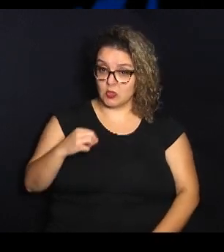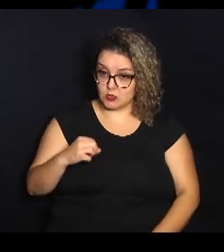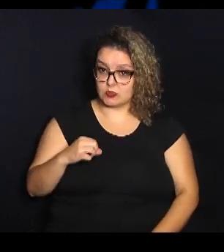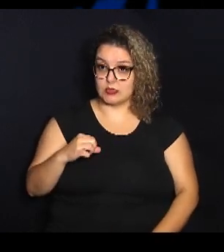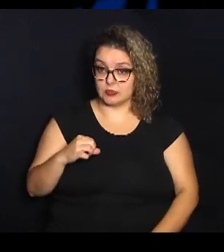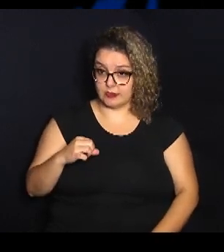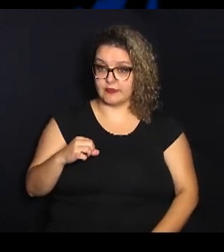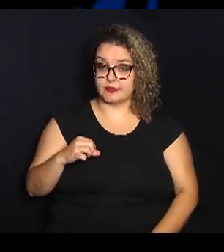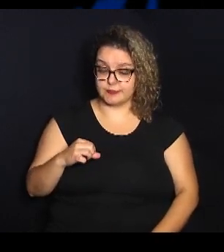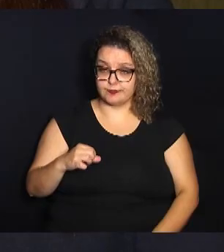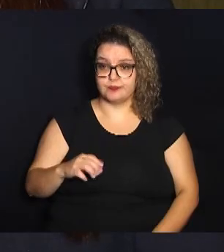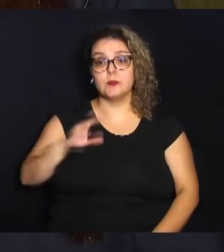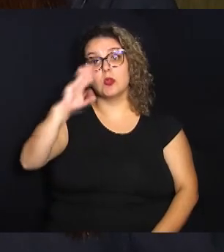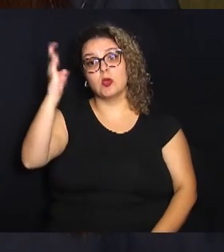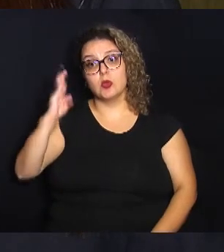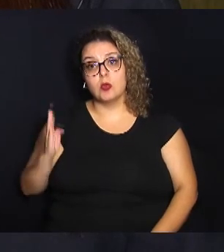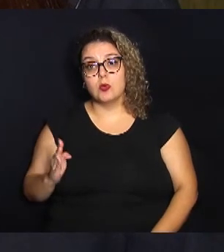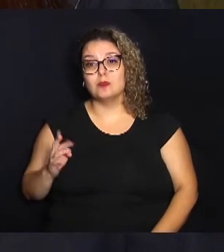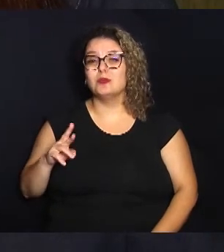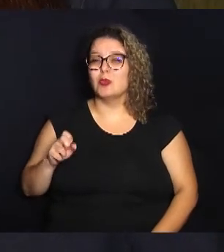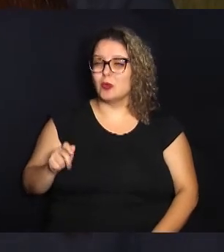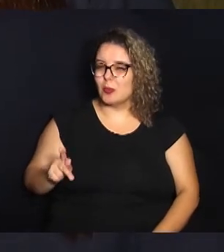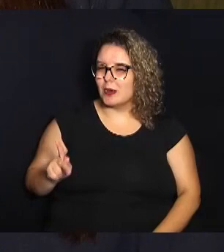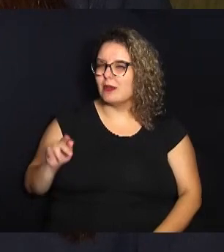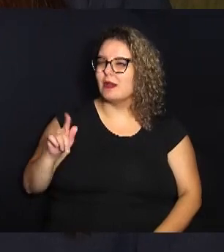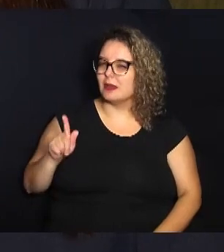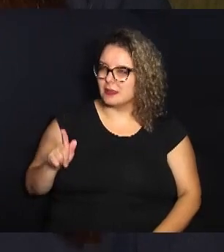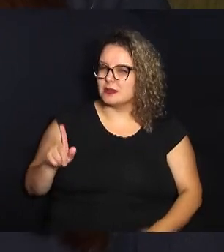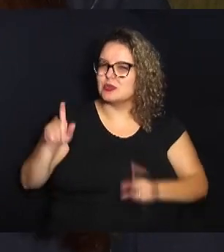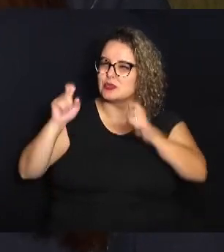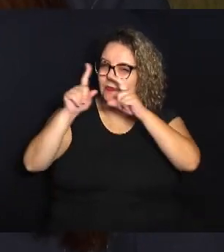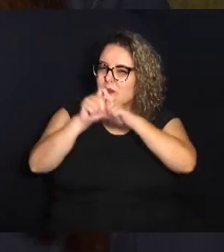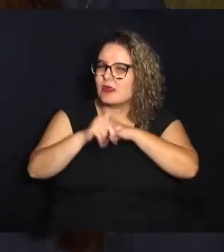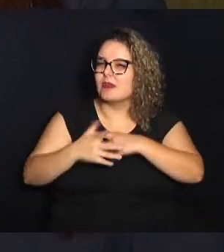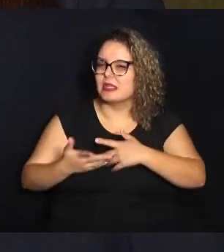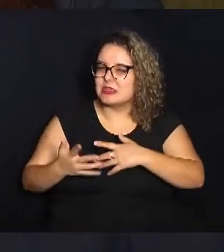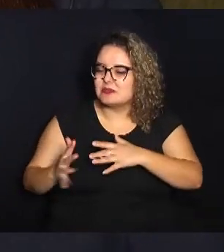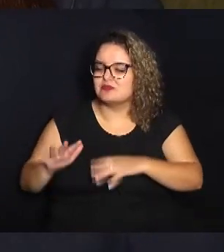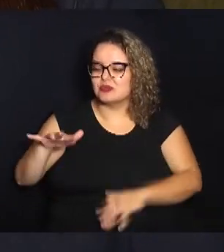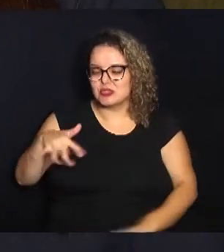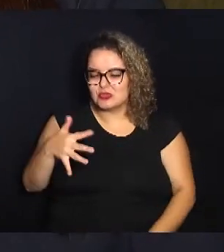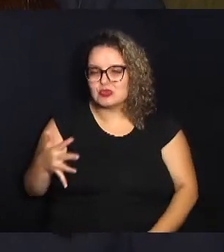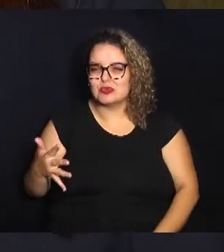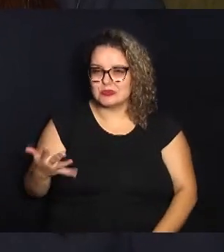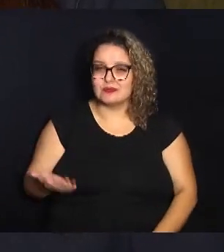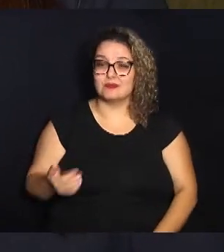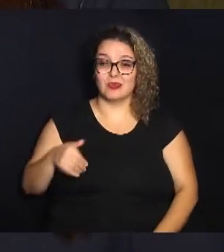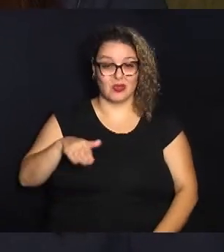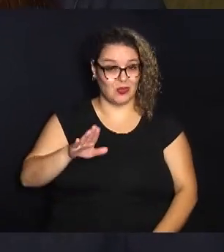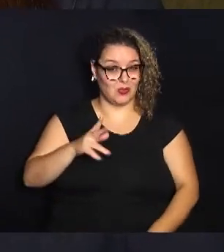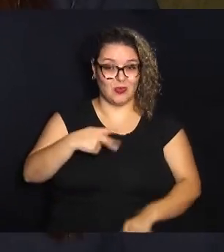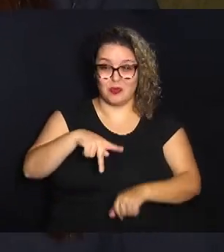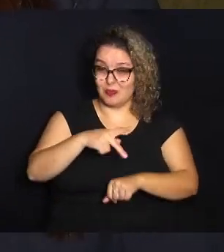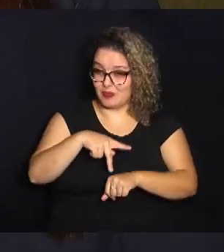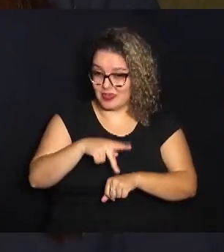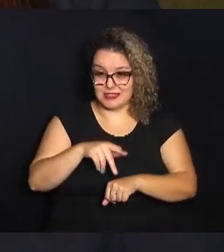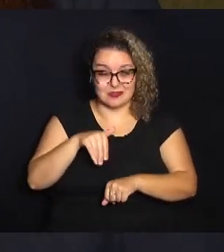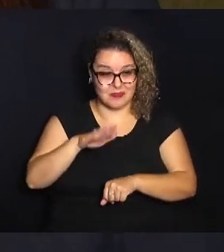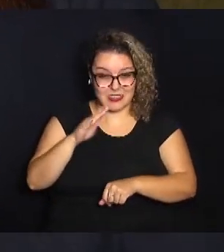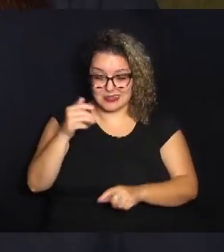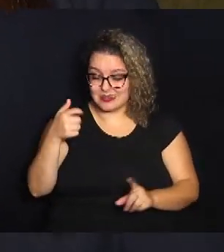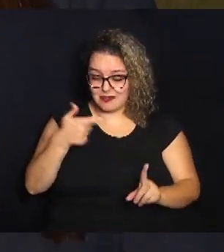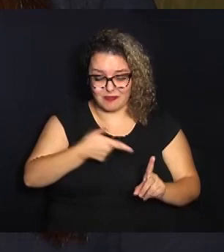19 casos o Brasil ainda Ocupa um ranking muito complicado muito difícil né de se dizer que é o país que mais mata